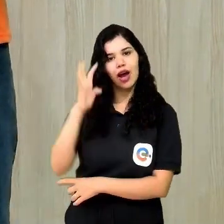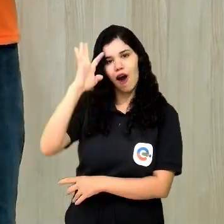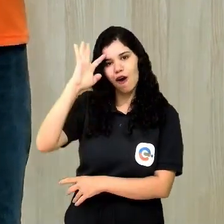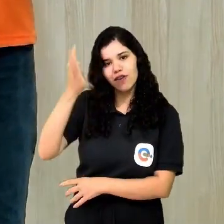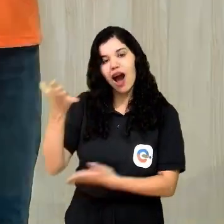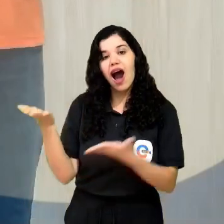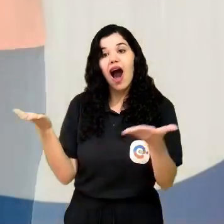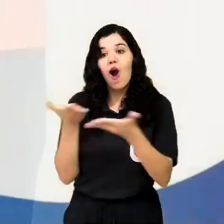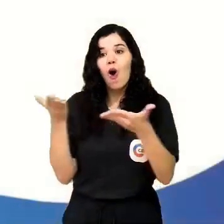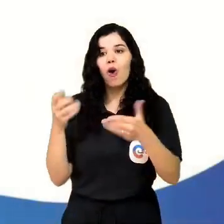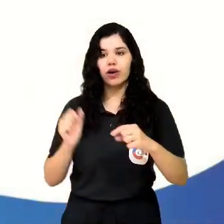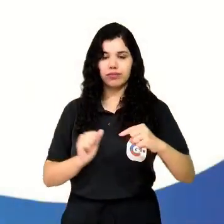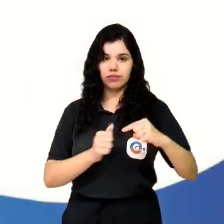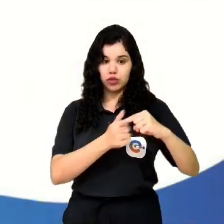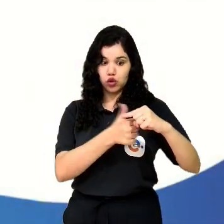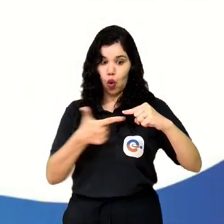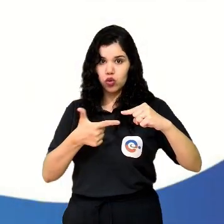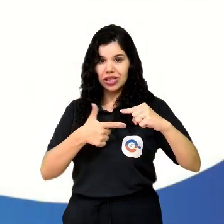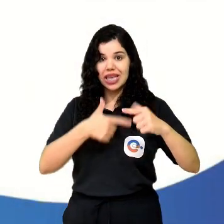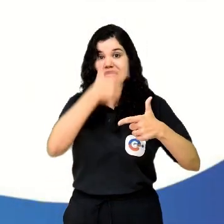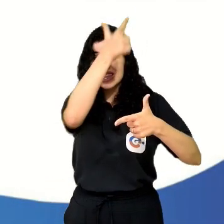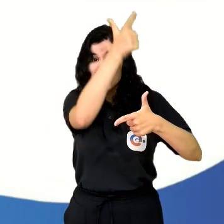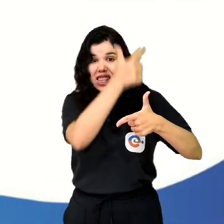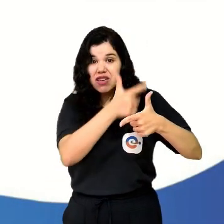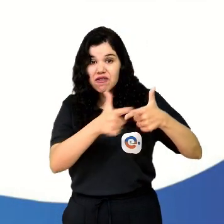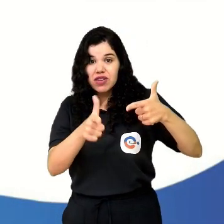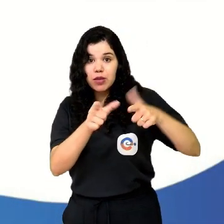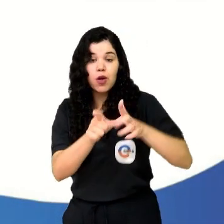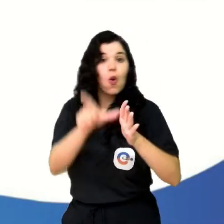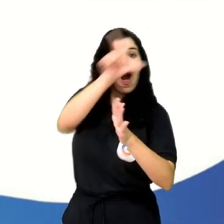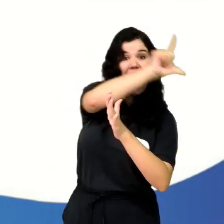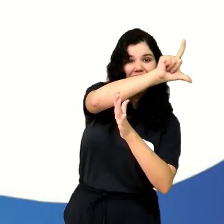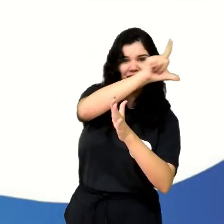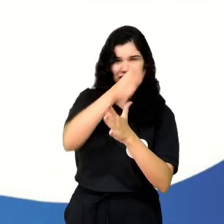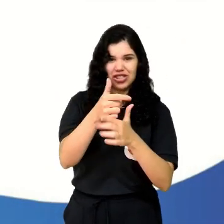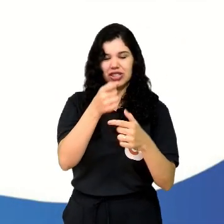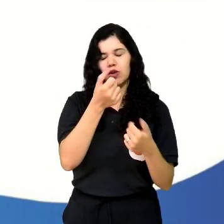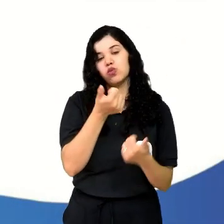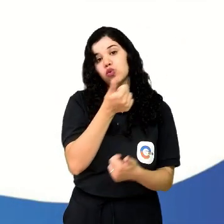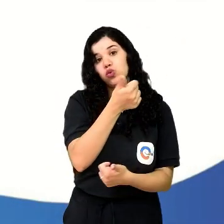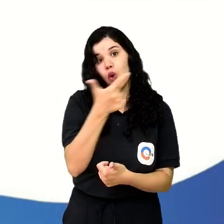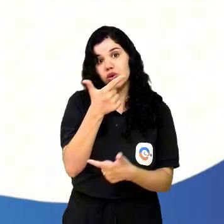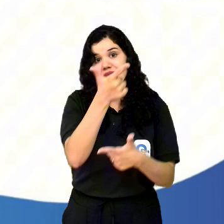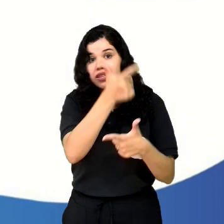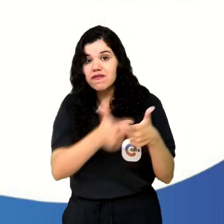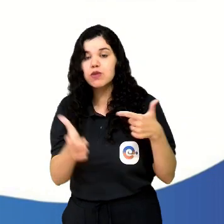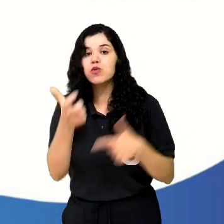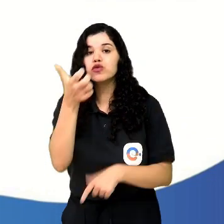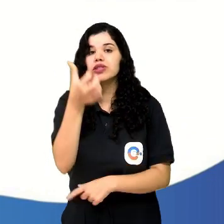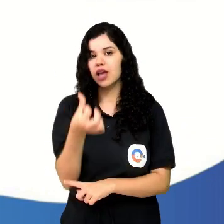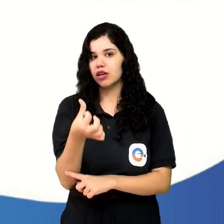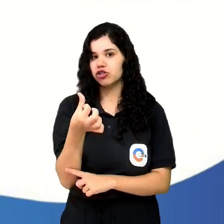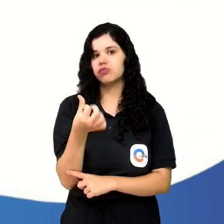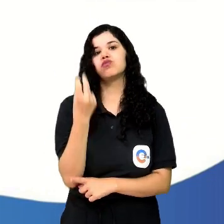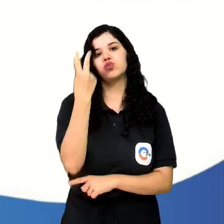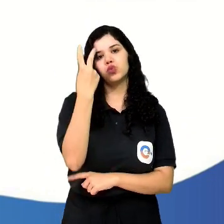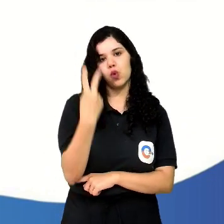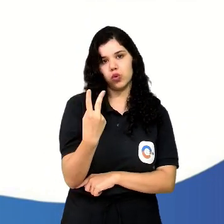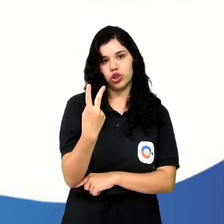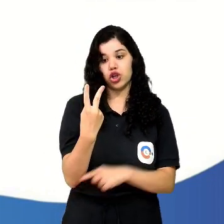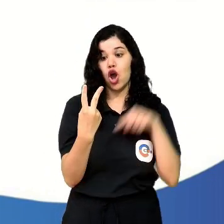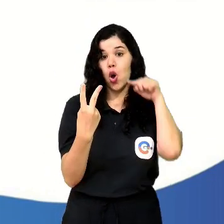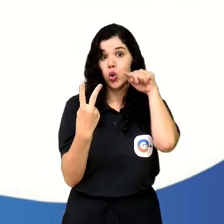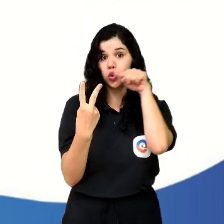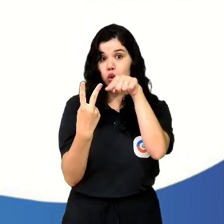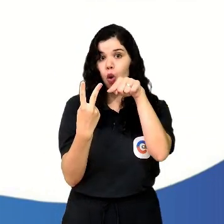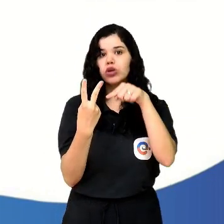o novo denominador, divide pelo antigo. Ou seja, 12 dividido por 6, 2.